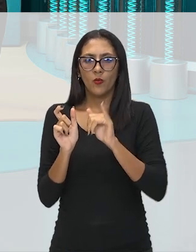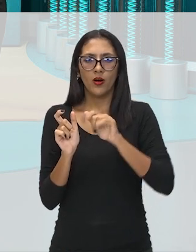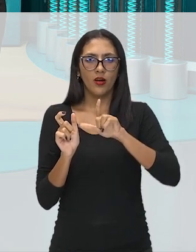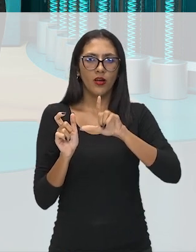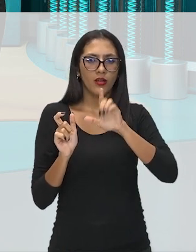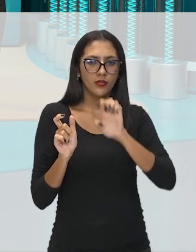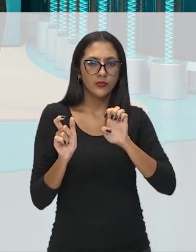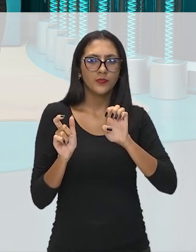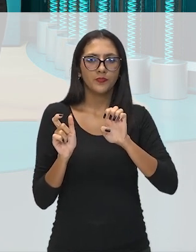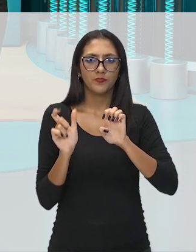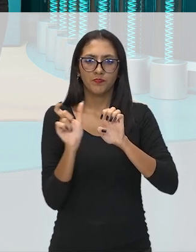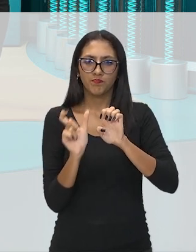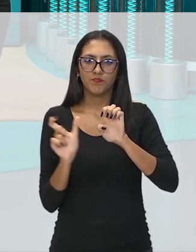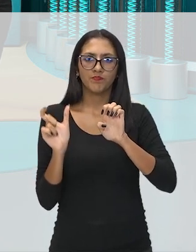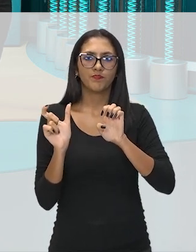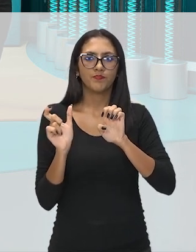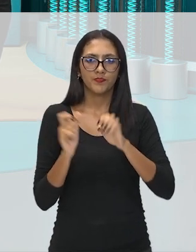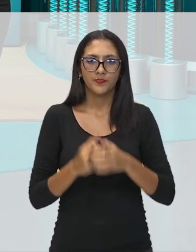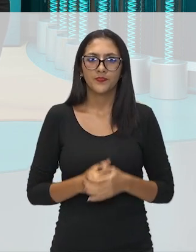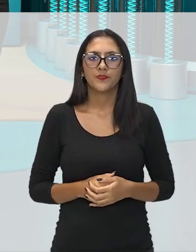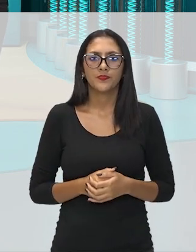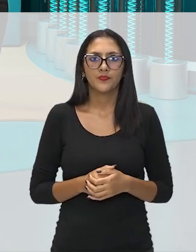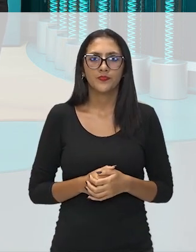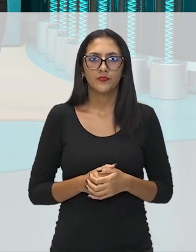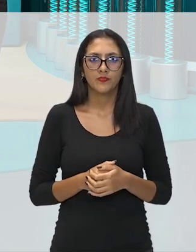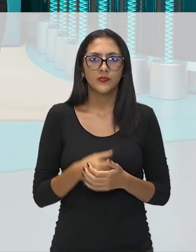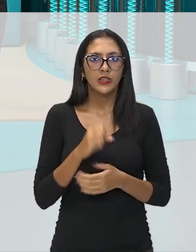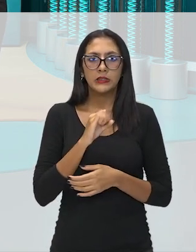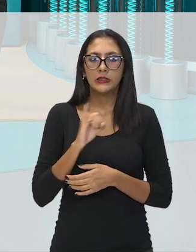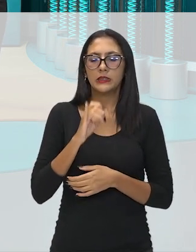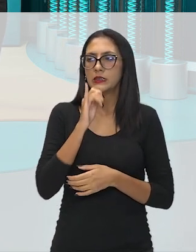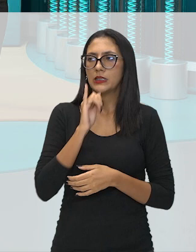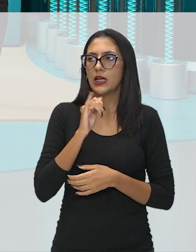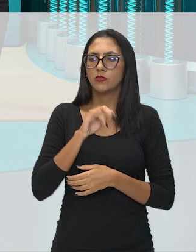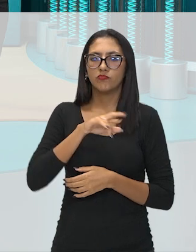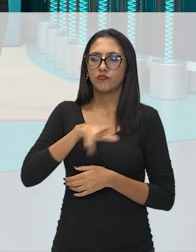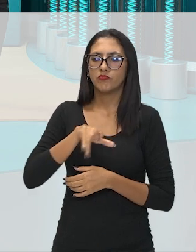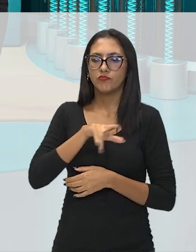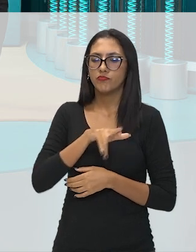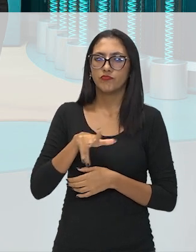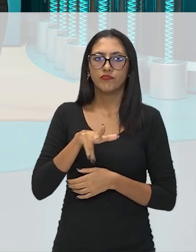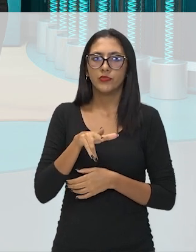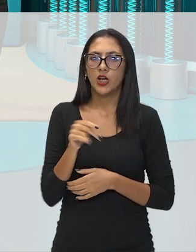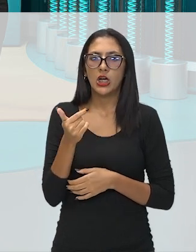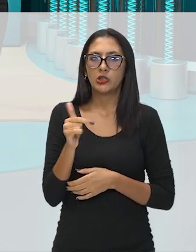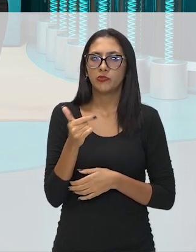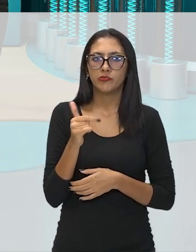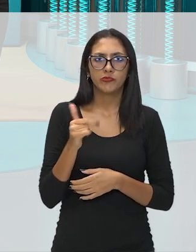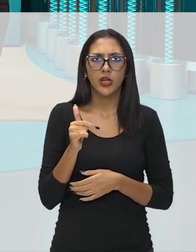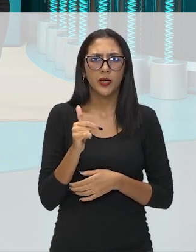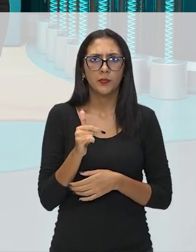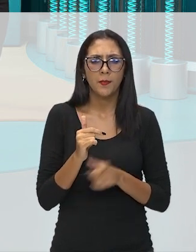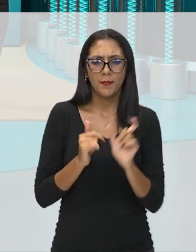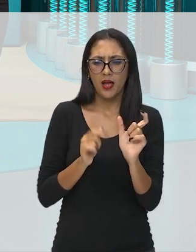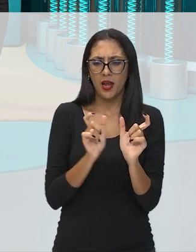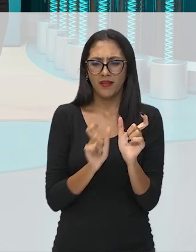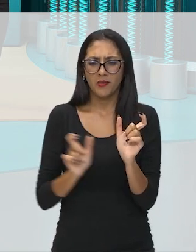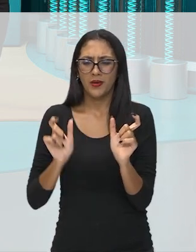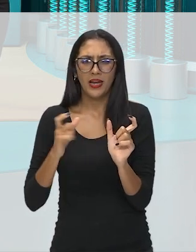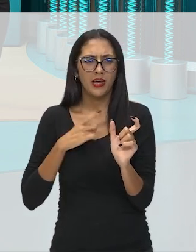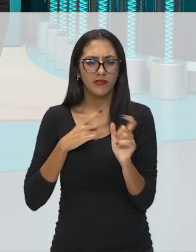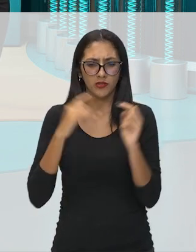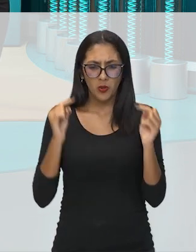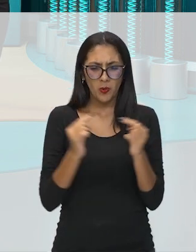past continuous ou simple past, que às vezes, quando não tem nenhum tempo assim, uma expressão de tempo, a gente fica assim um